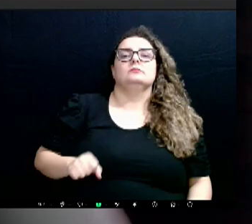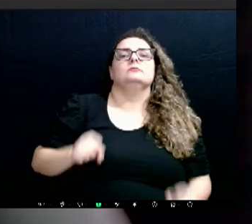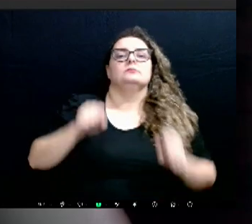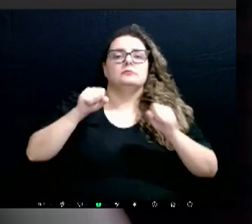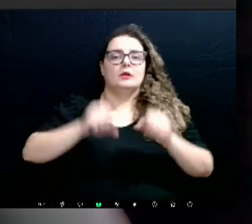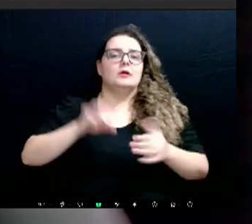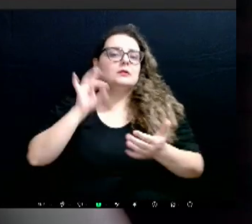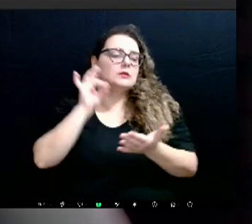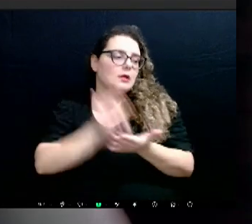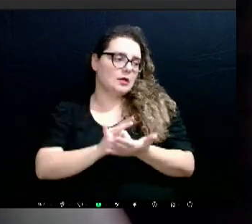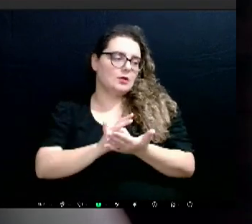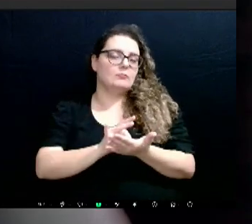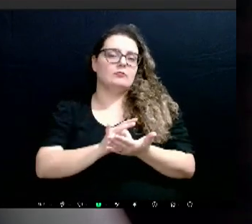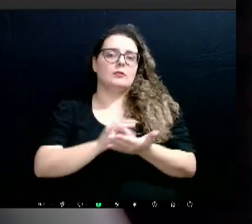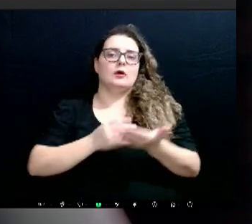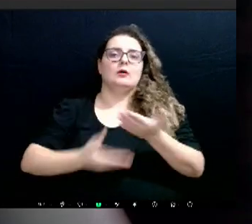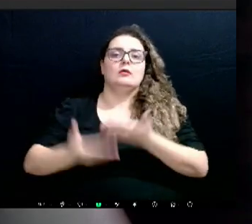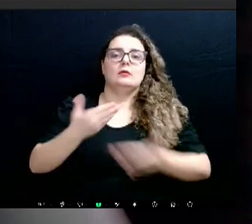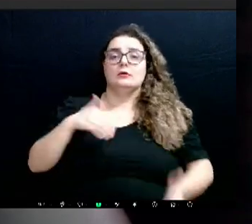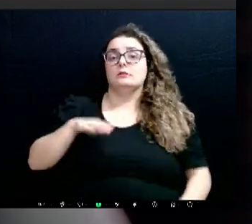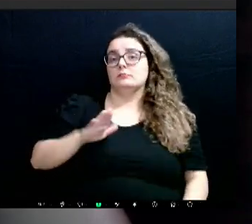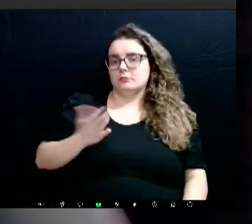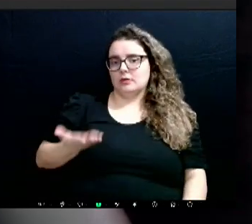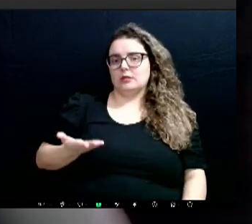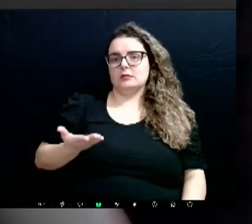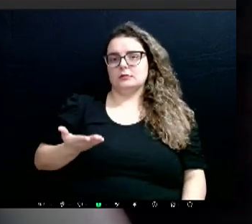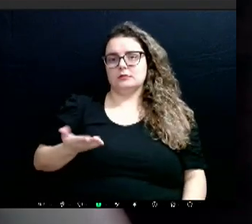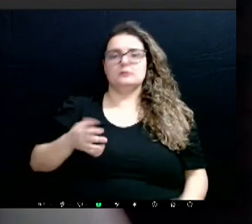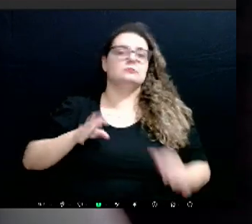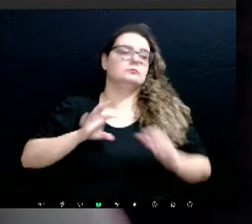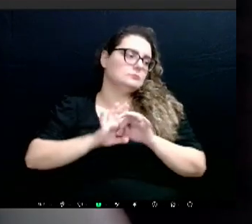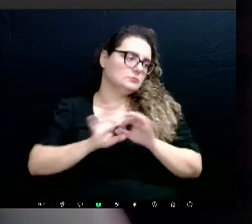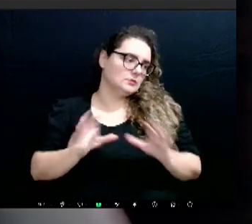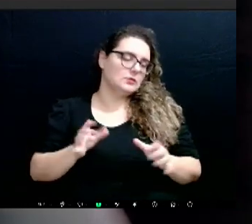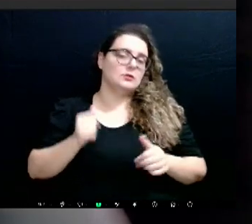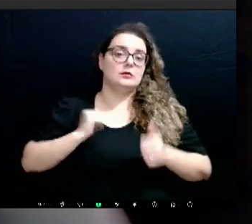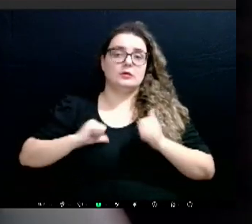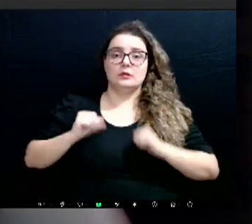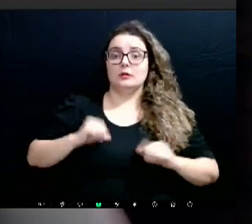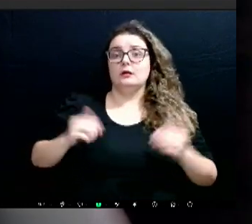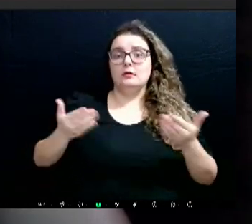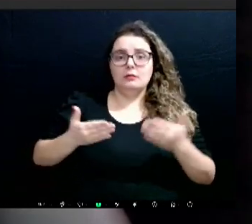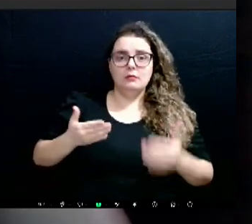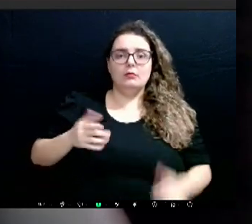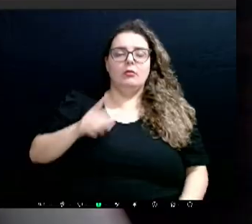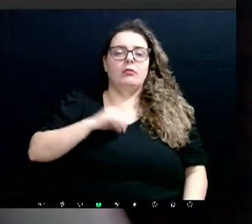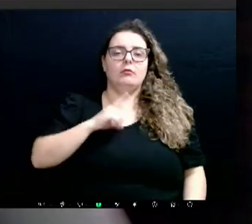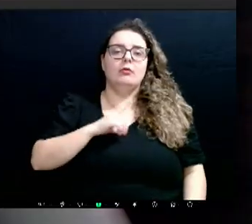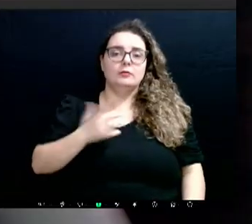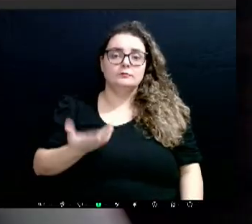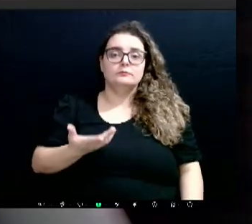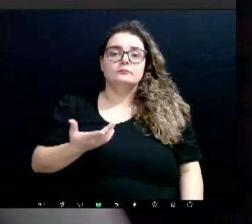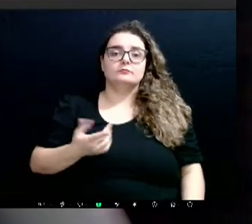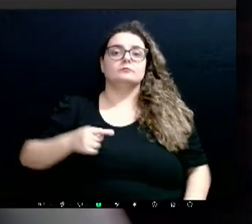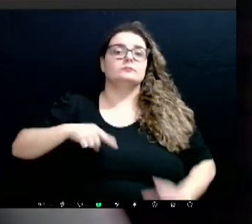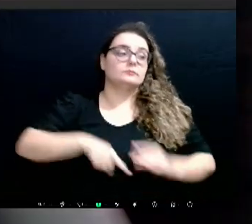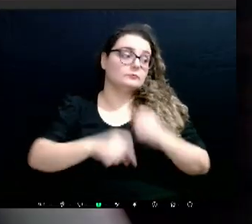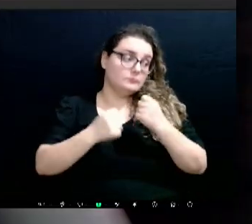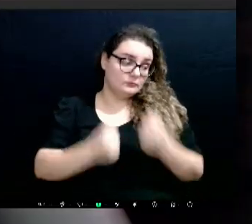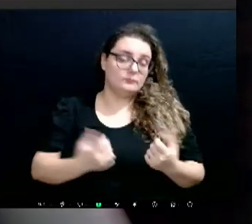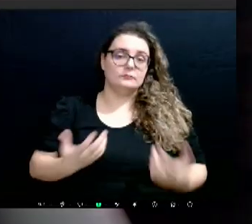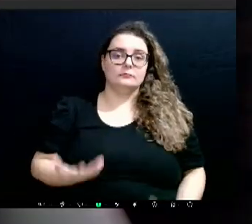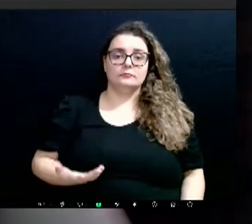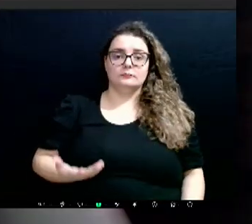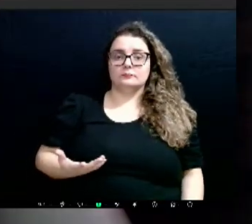estar interagindo muito mais e deixando até, né, a questão da ansiedade, que hoje tem sido bastante intensa, a questão de falta